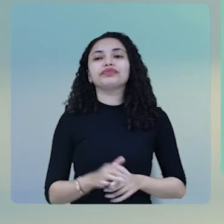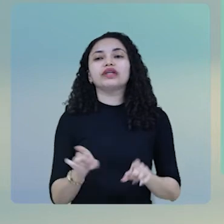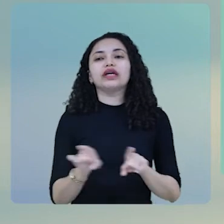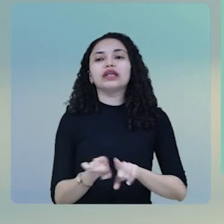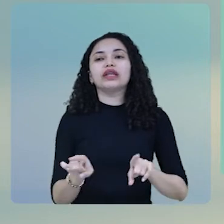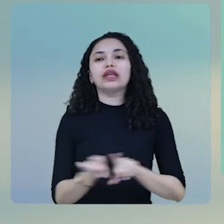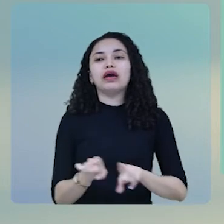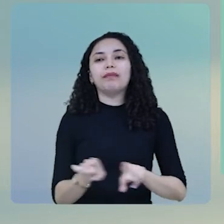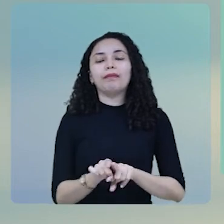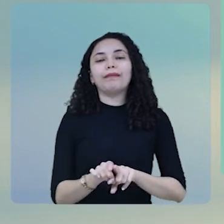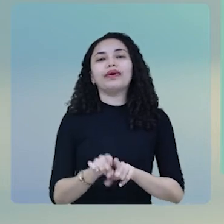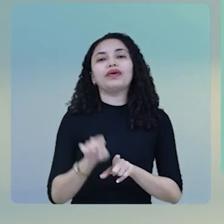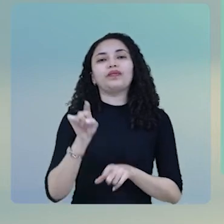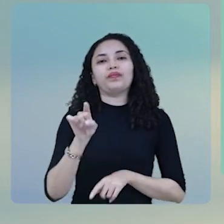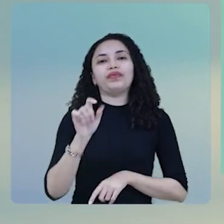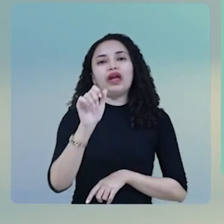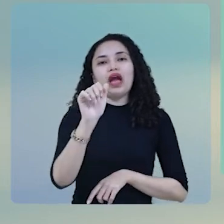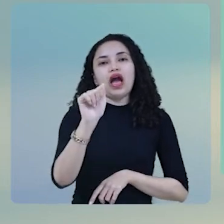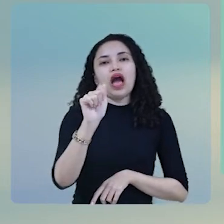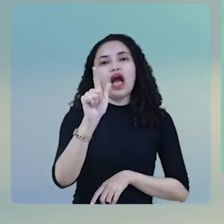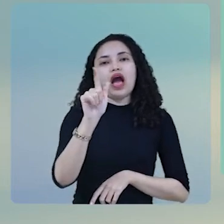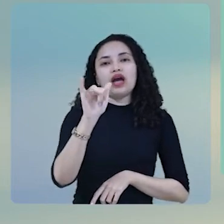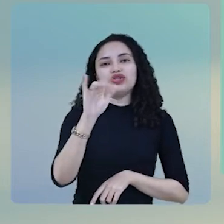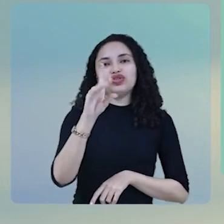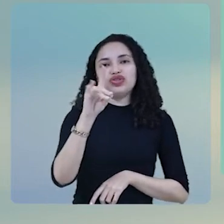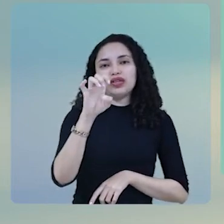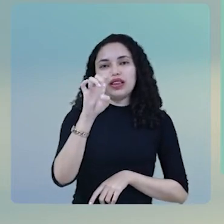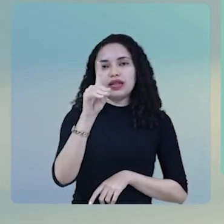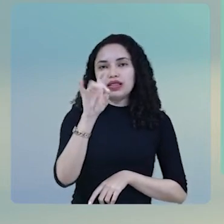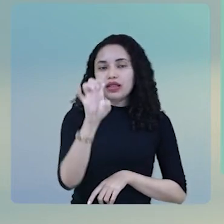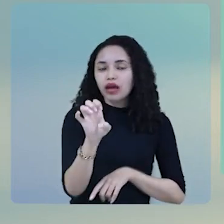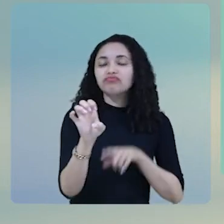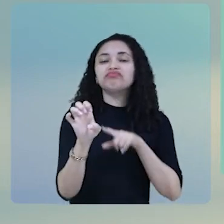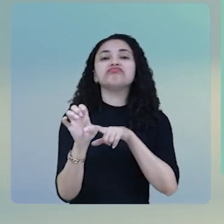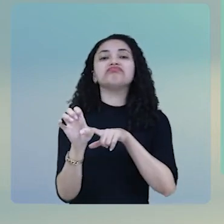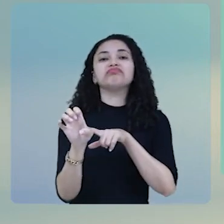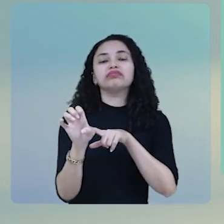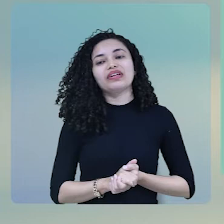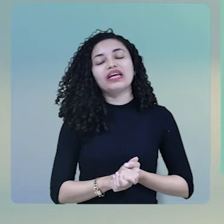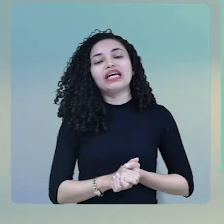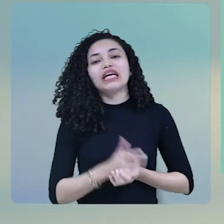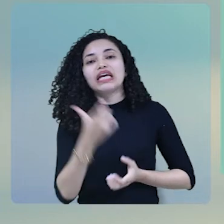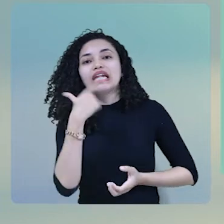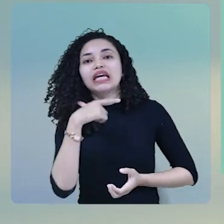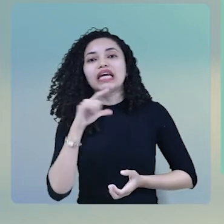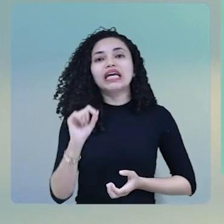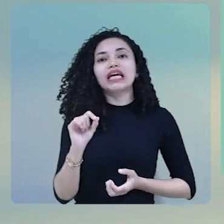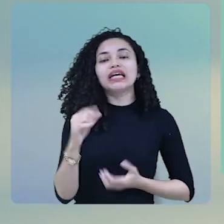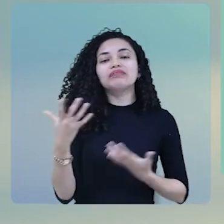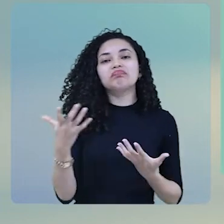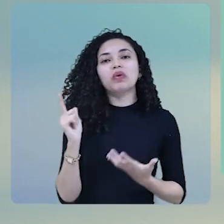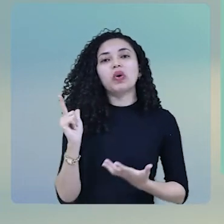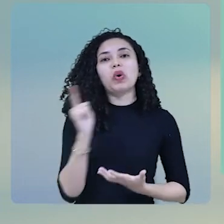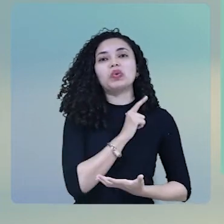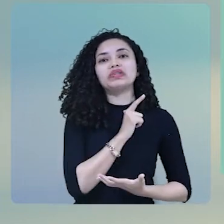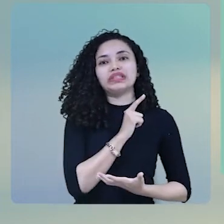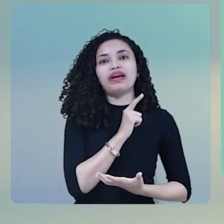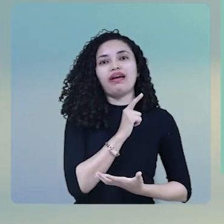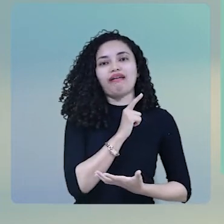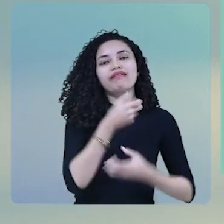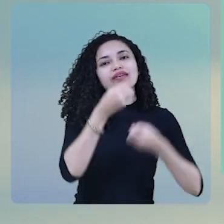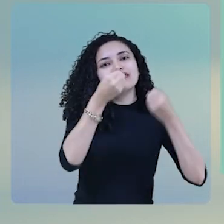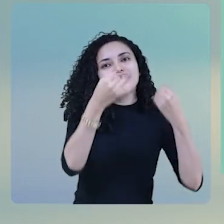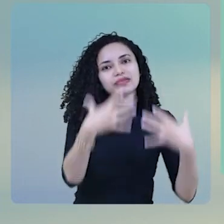da agilidade. Quem aqui poderia pensar agora, mas o que é